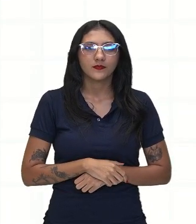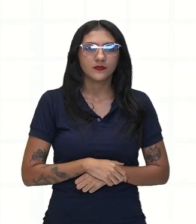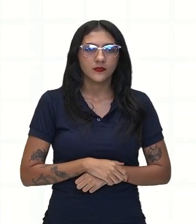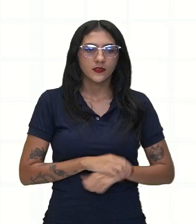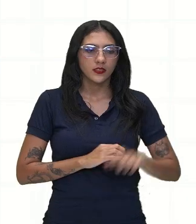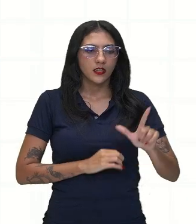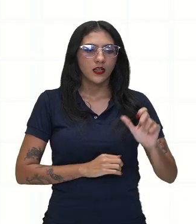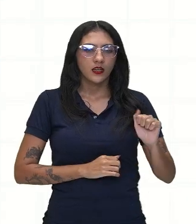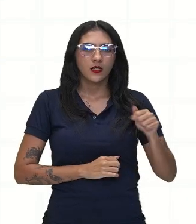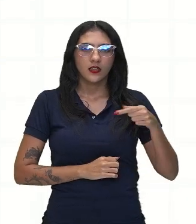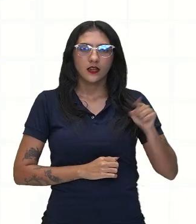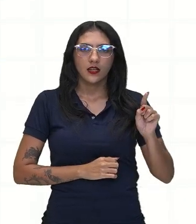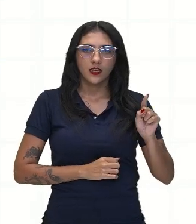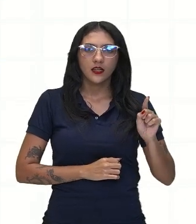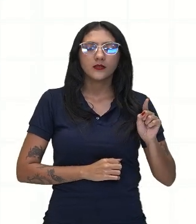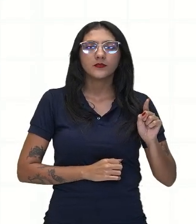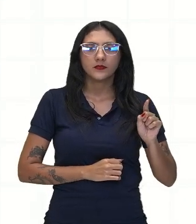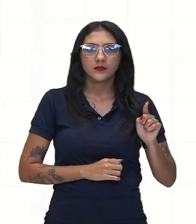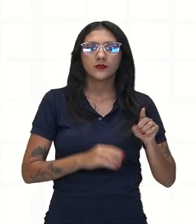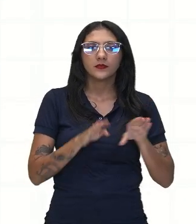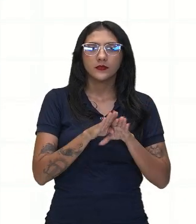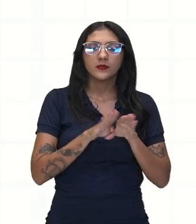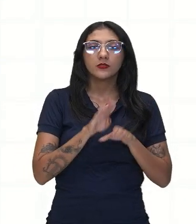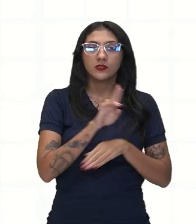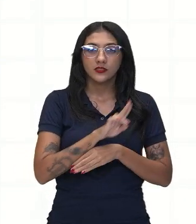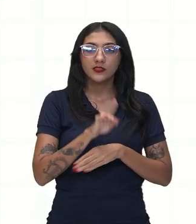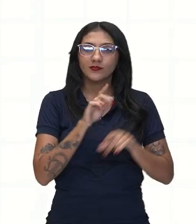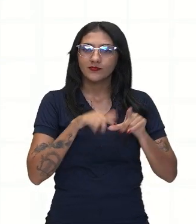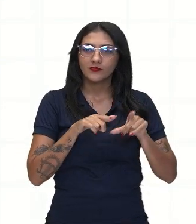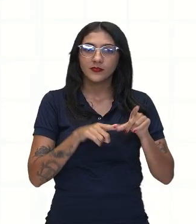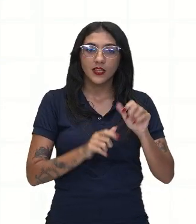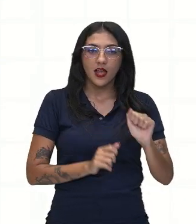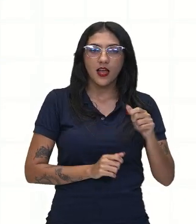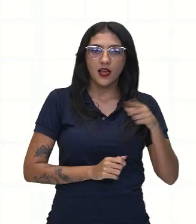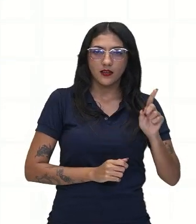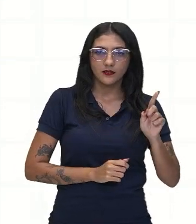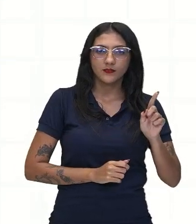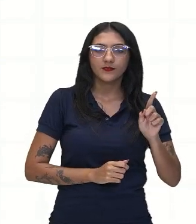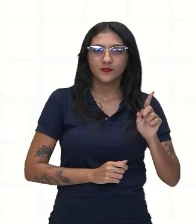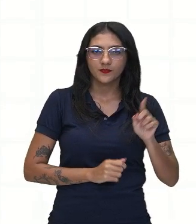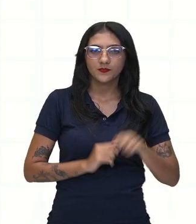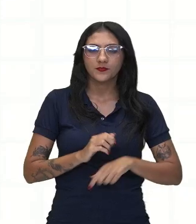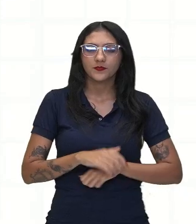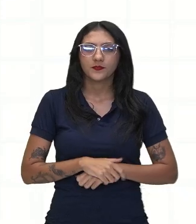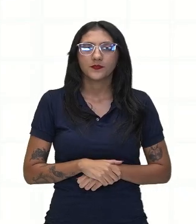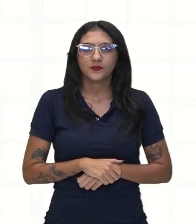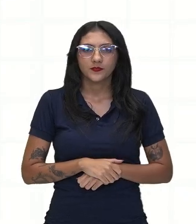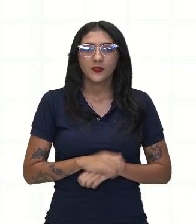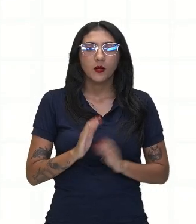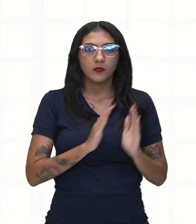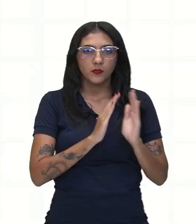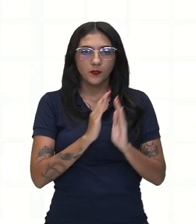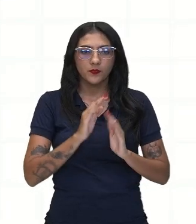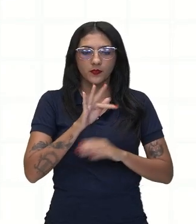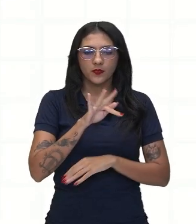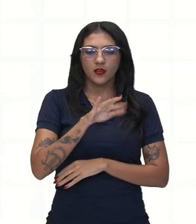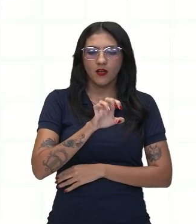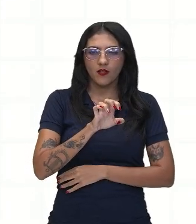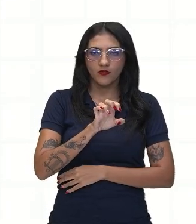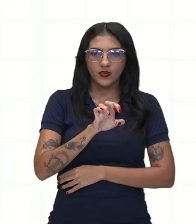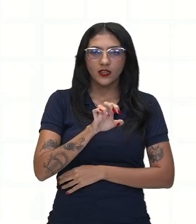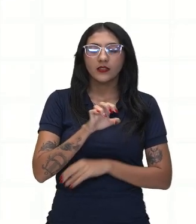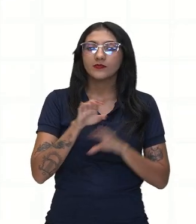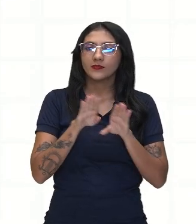é o monossílabo tônico terminado em A, vai receber acento. Lá. Fé é o monossílabo